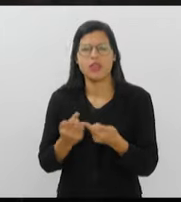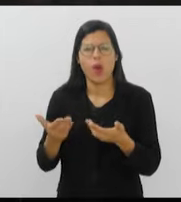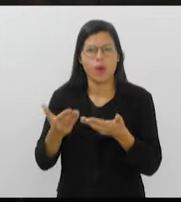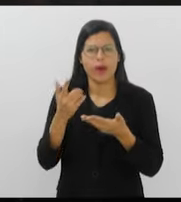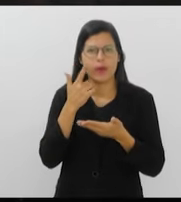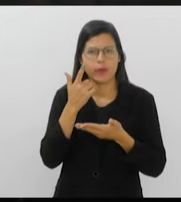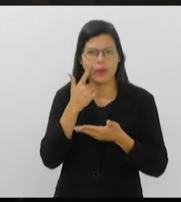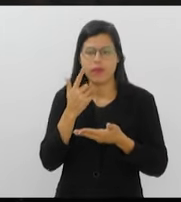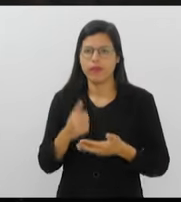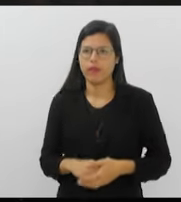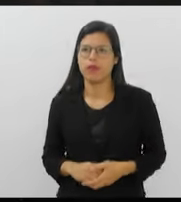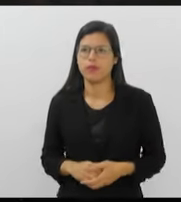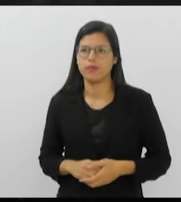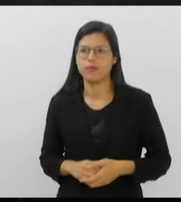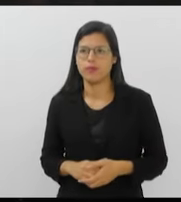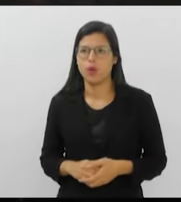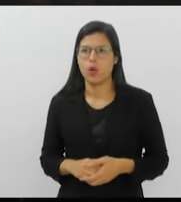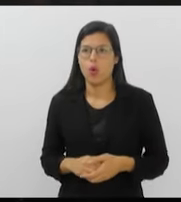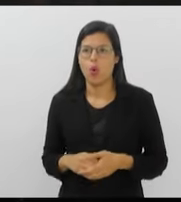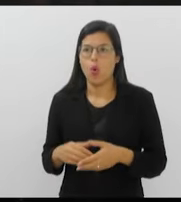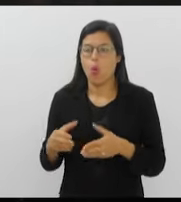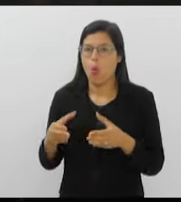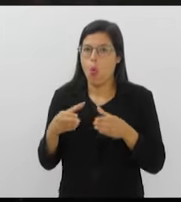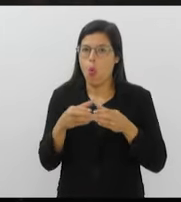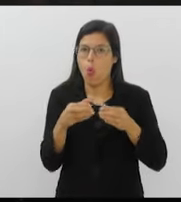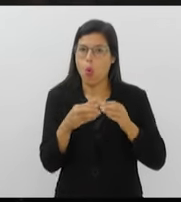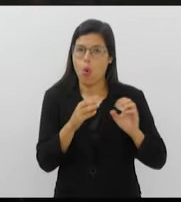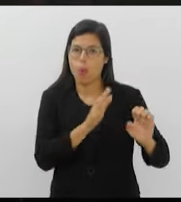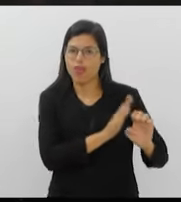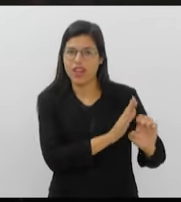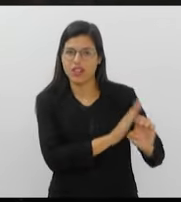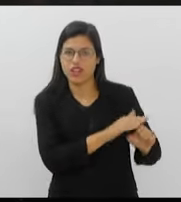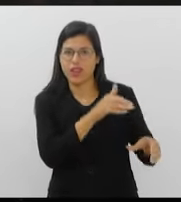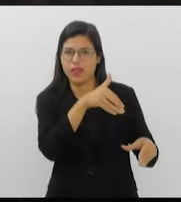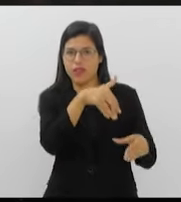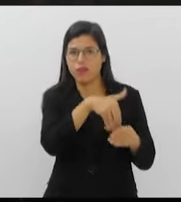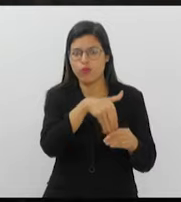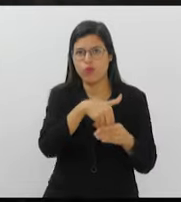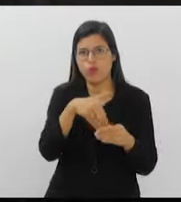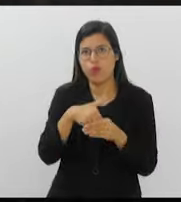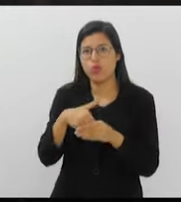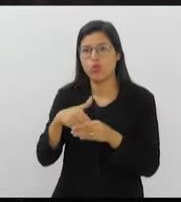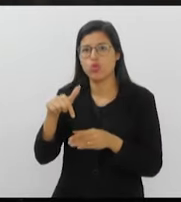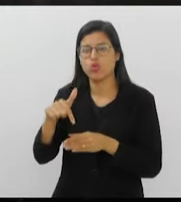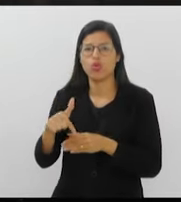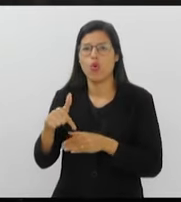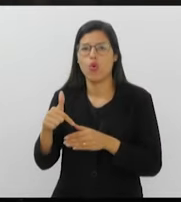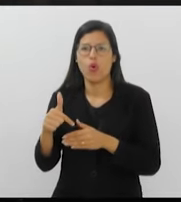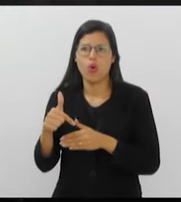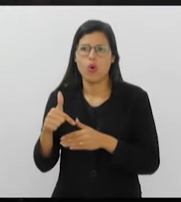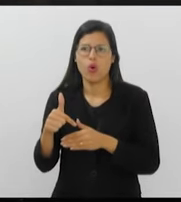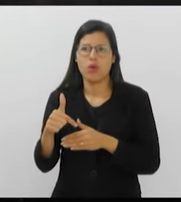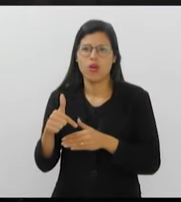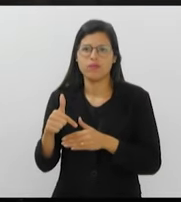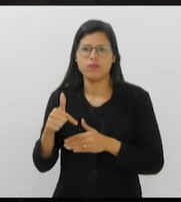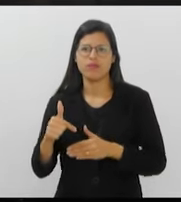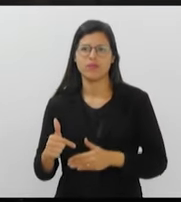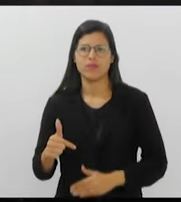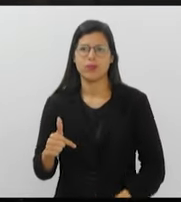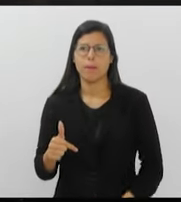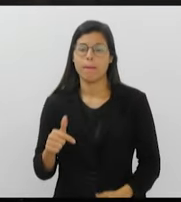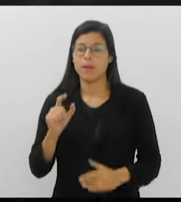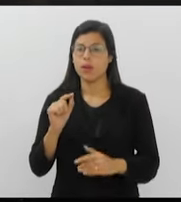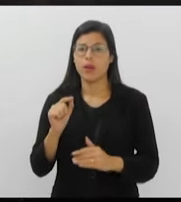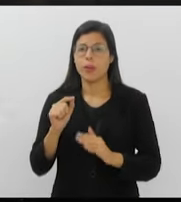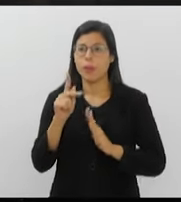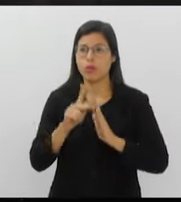eu quero ver. Uma turma do lado de cá da esquerda votou, todo mundo favorável, está brigando. Para que isso? Para que o projeto